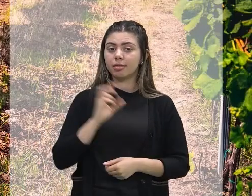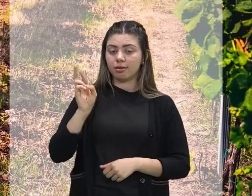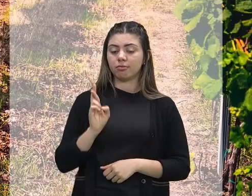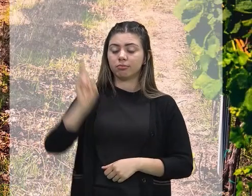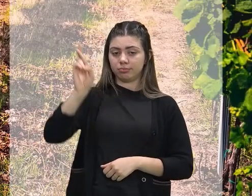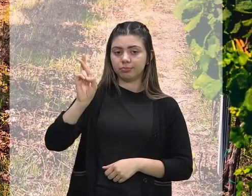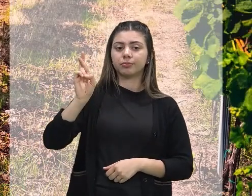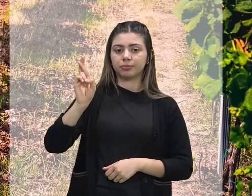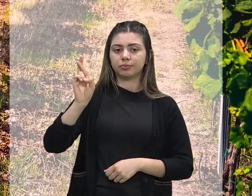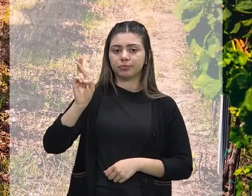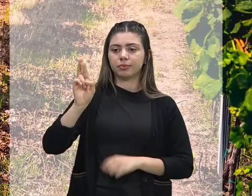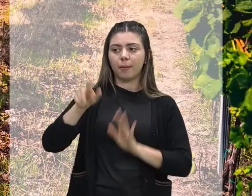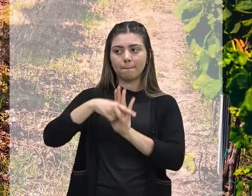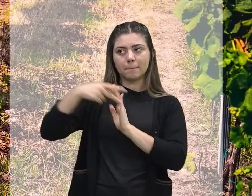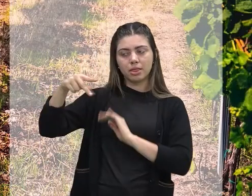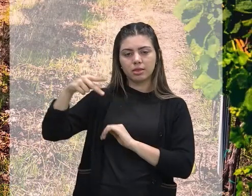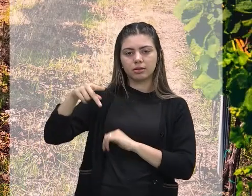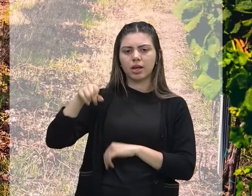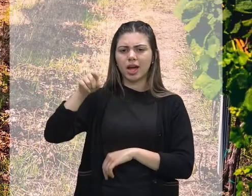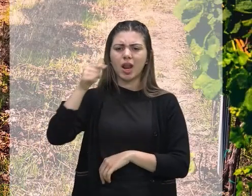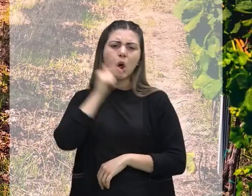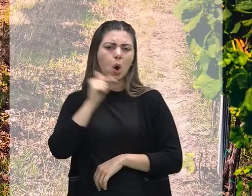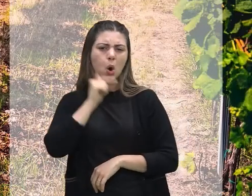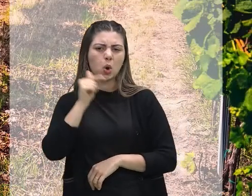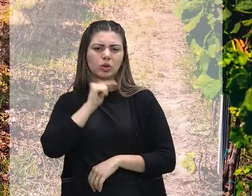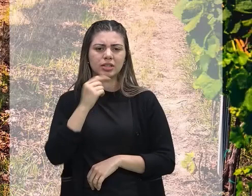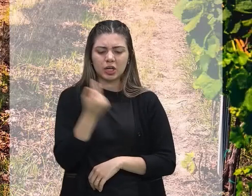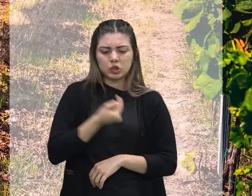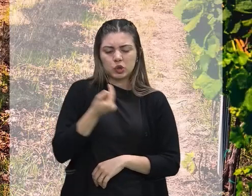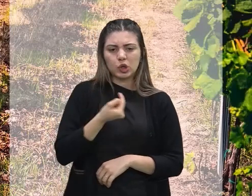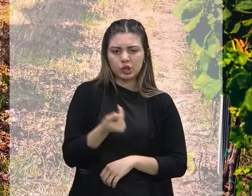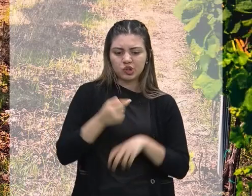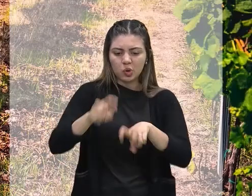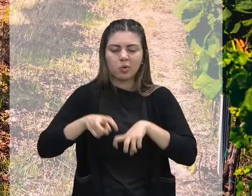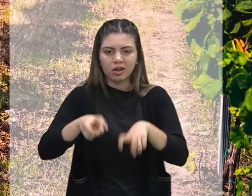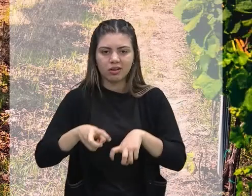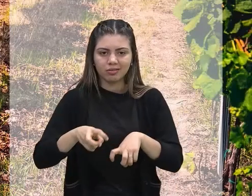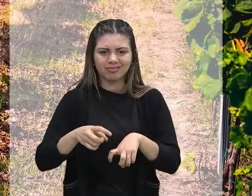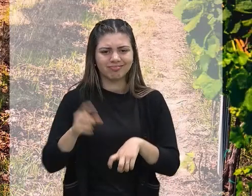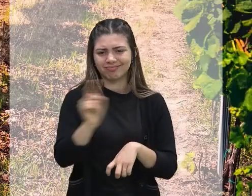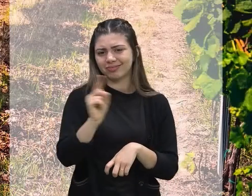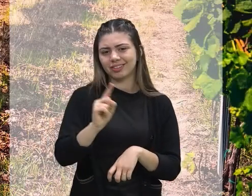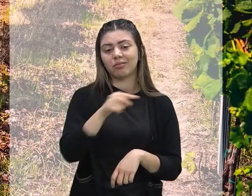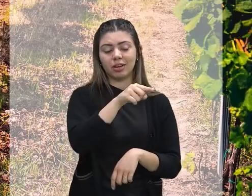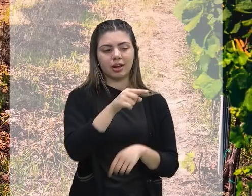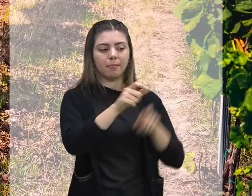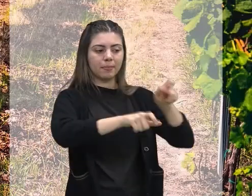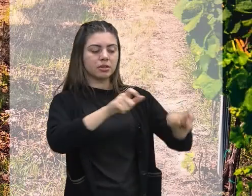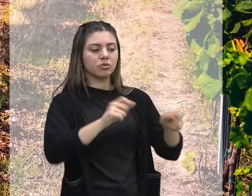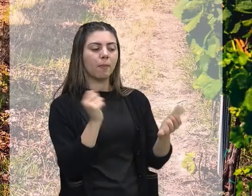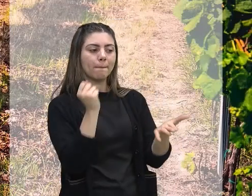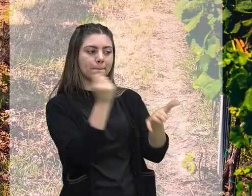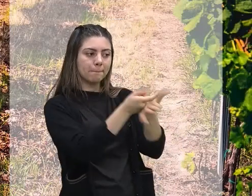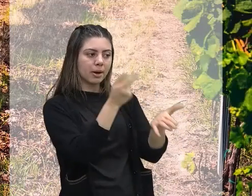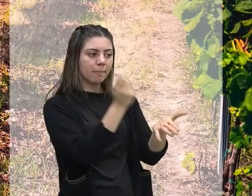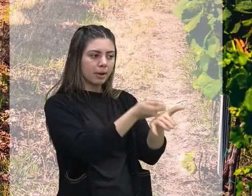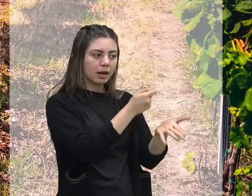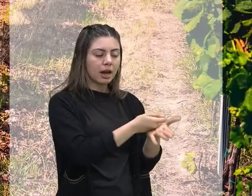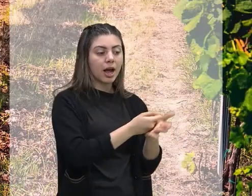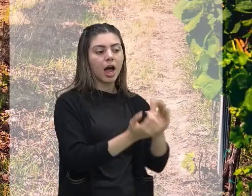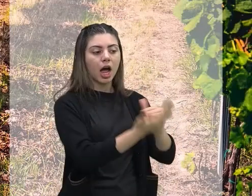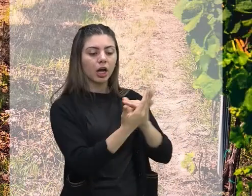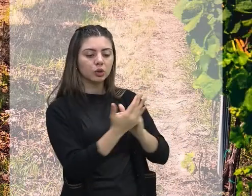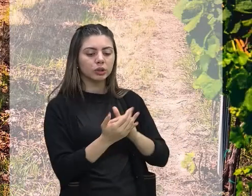dono. Ele vai dar conta de cuidar de tudo isso aqui? Não, ele vai contratar algumas pessoas que vão ajudar aí a plantar,